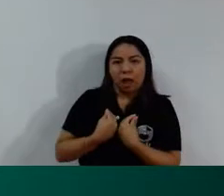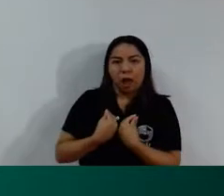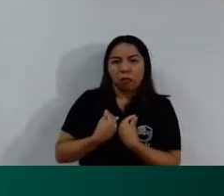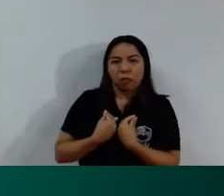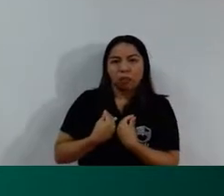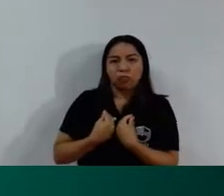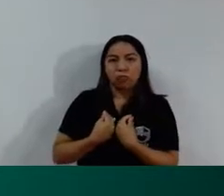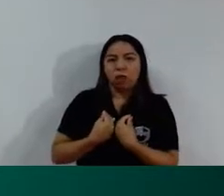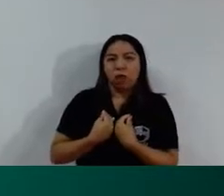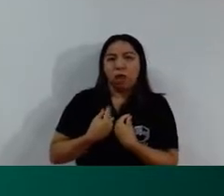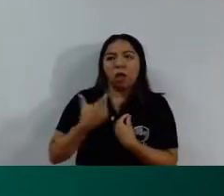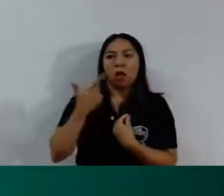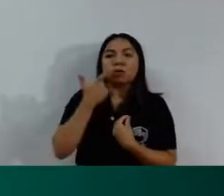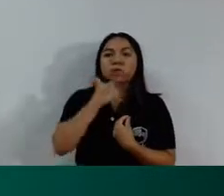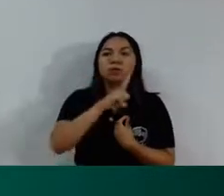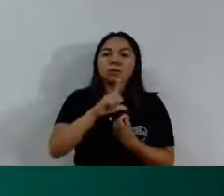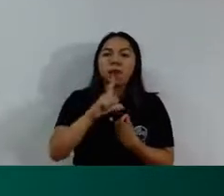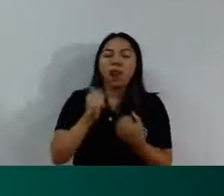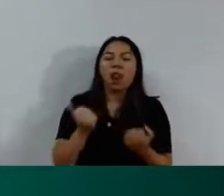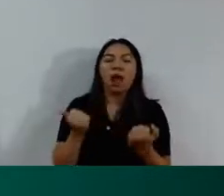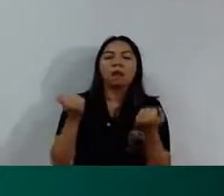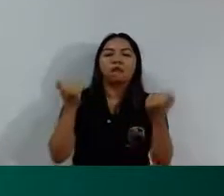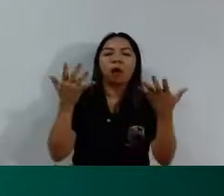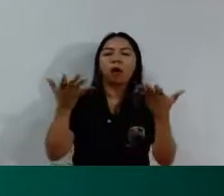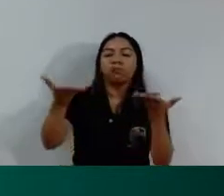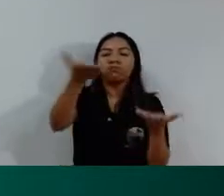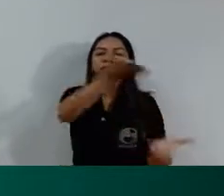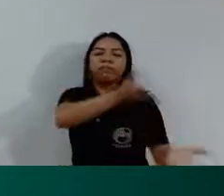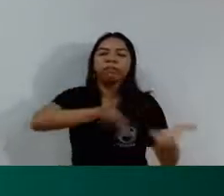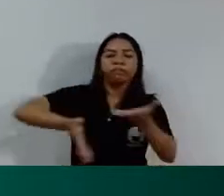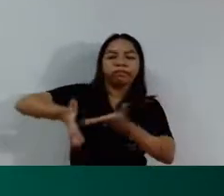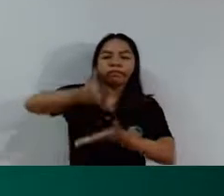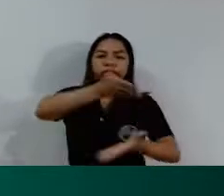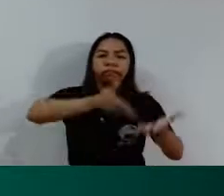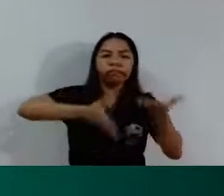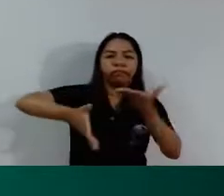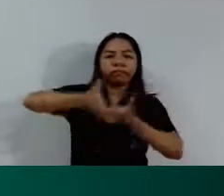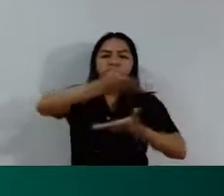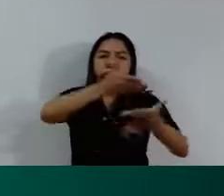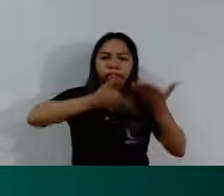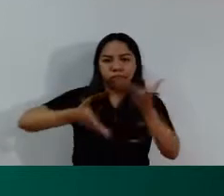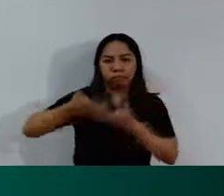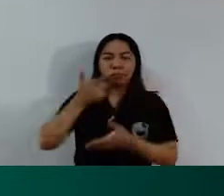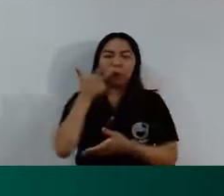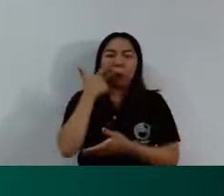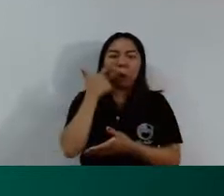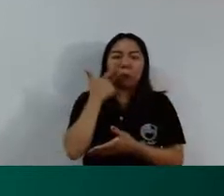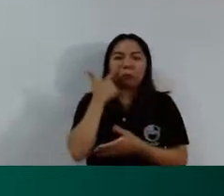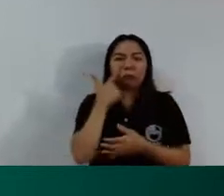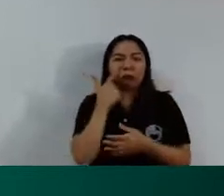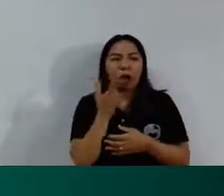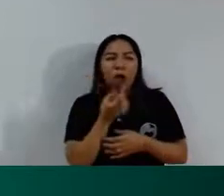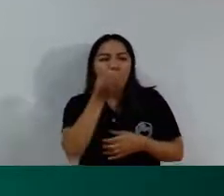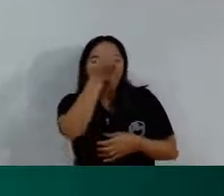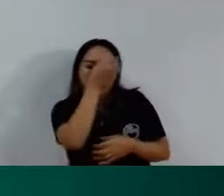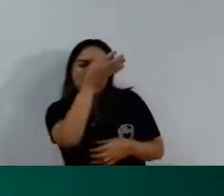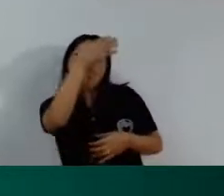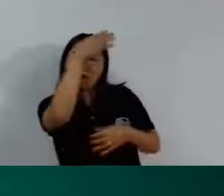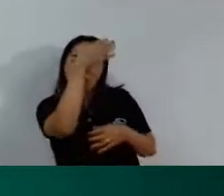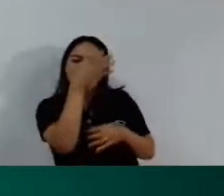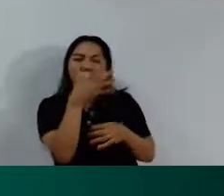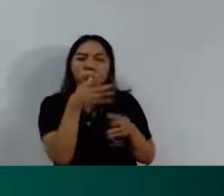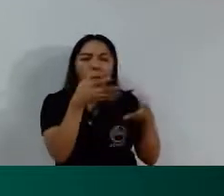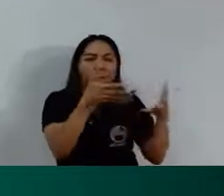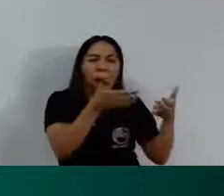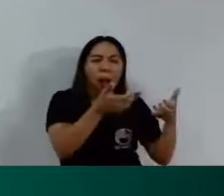aproximação do mundo lá fora da gente desencapsular os currículos desencapsular os conhecimentos que a